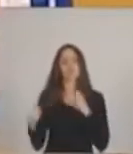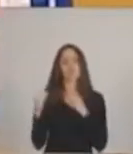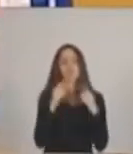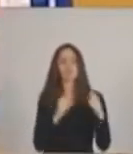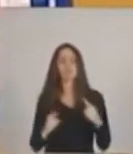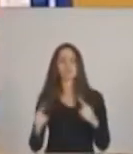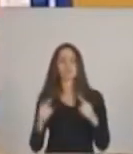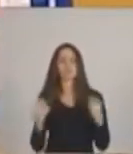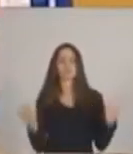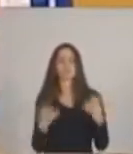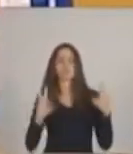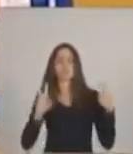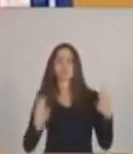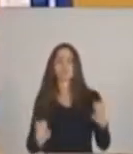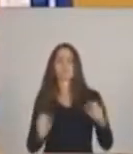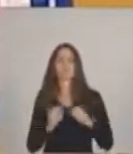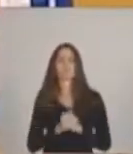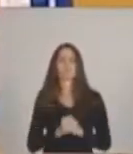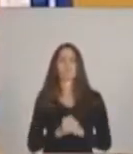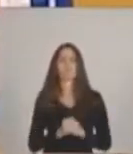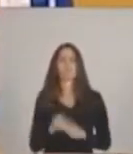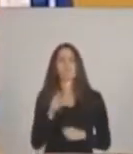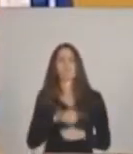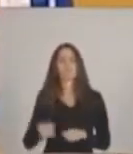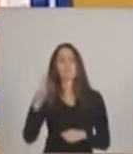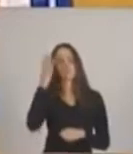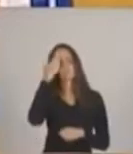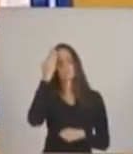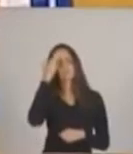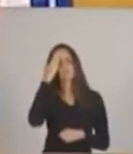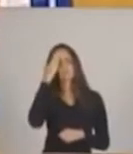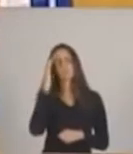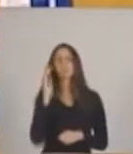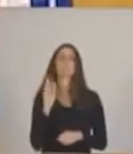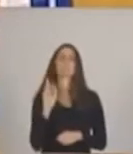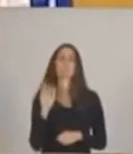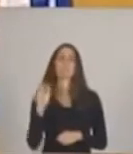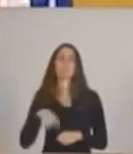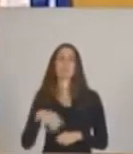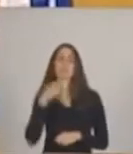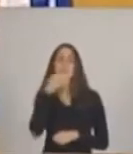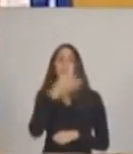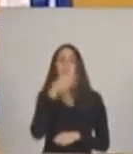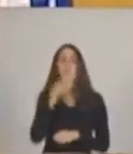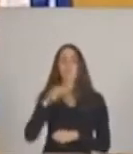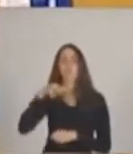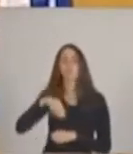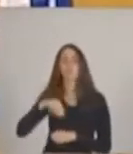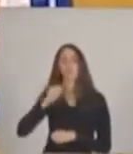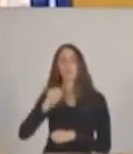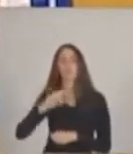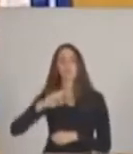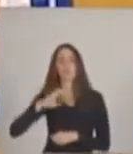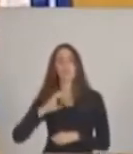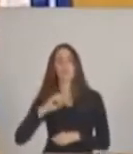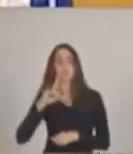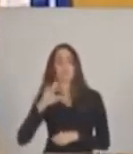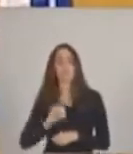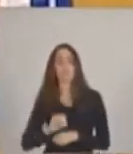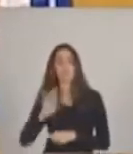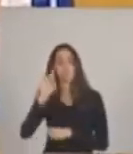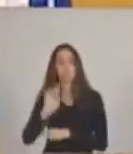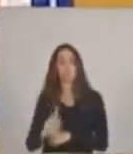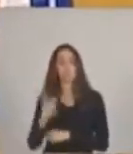essa matéria e a gente entende a fala do deputado Marcelo, que é uma fala dele, é um direito dele